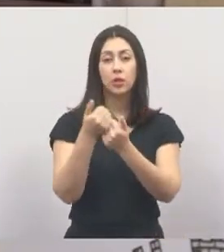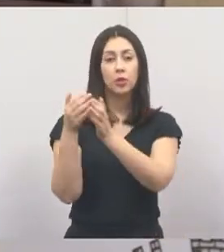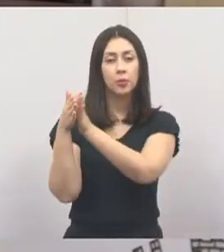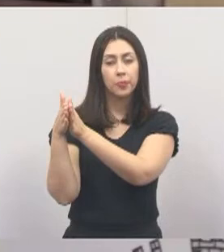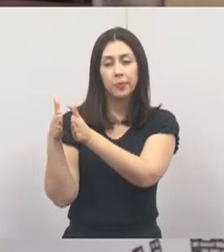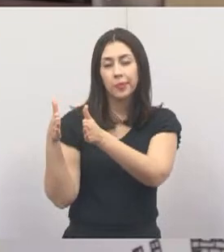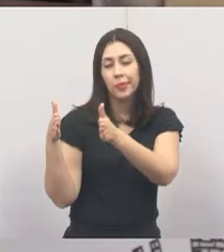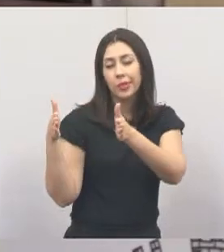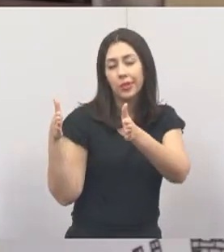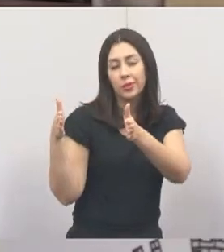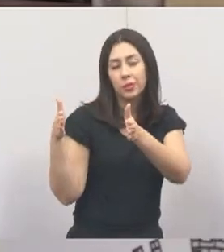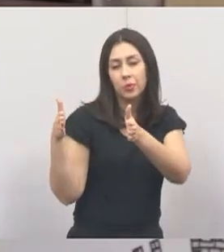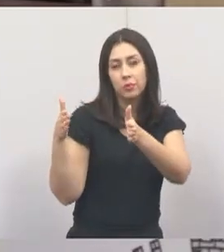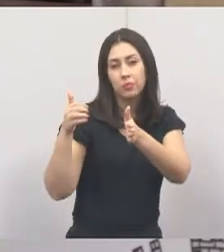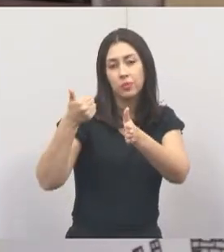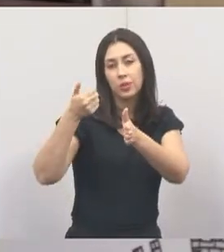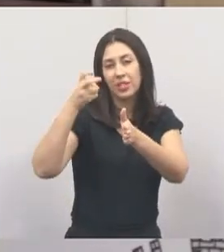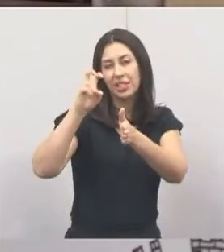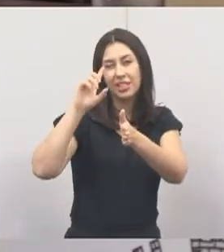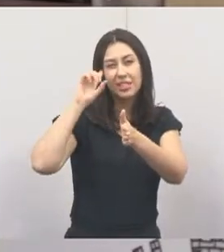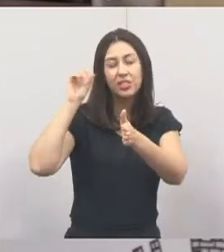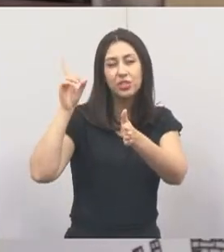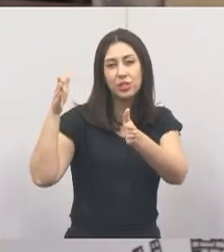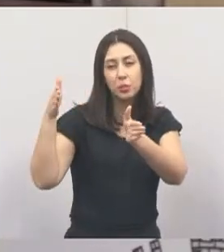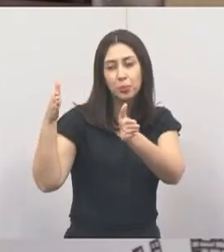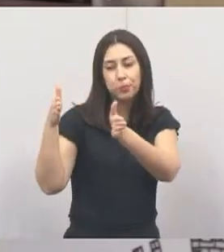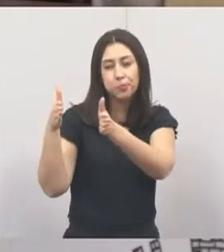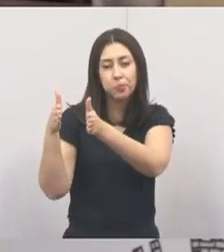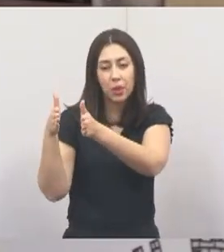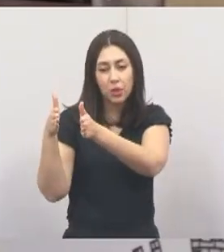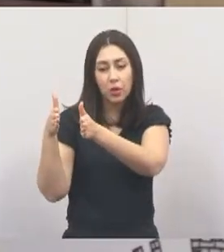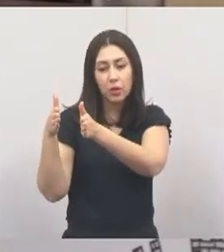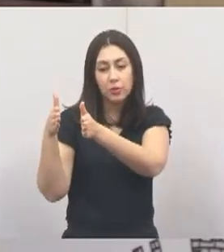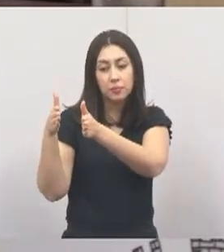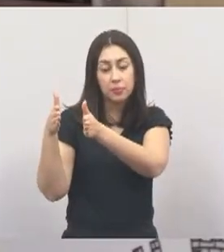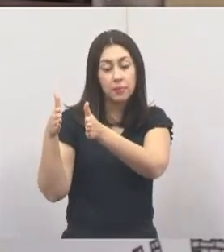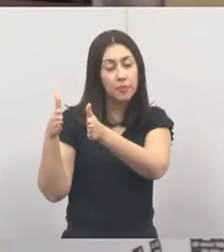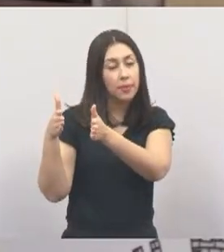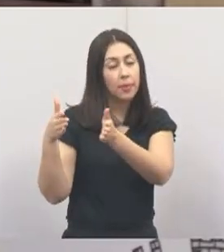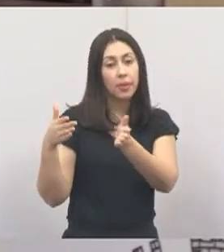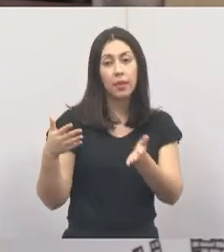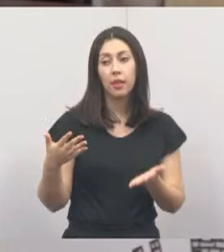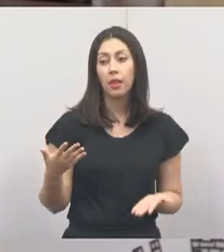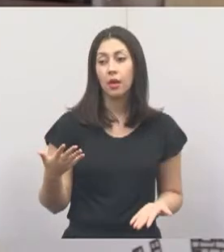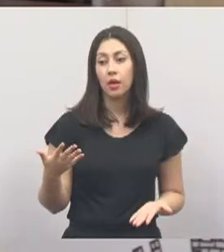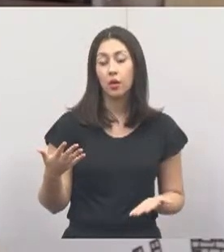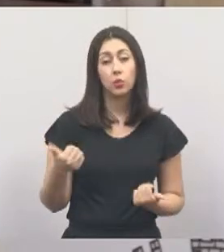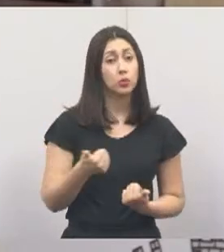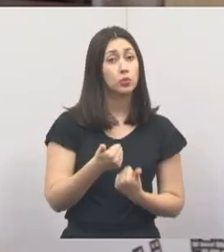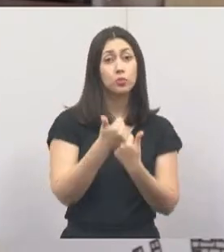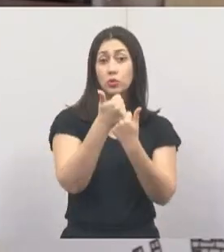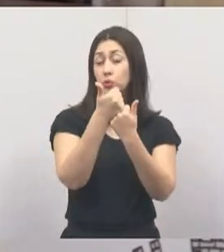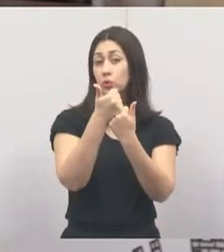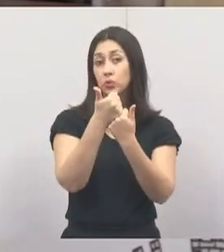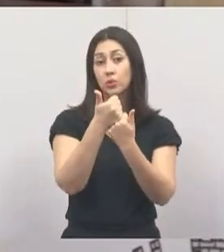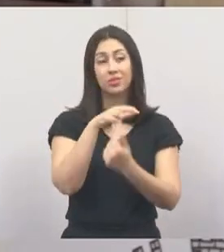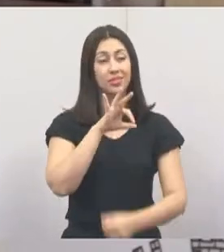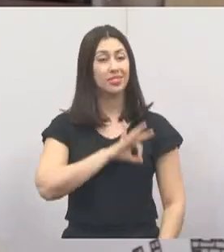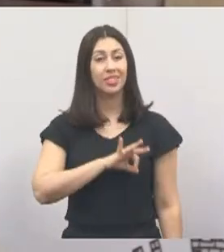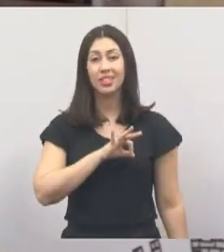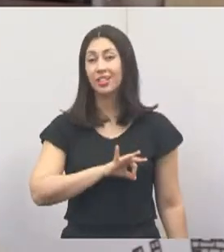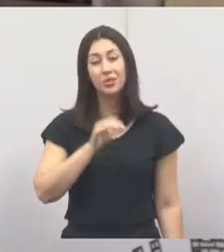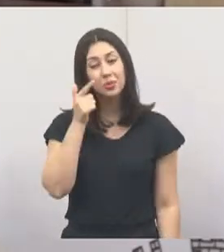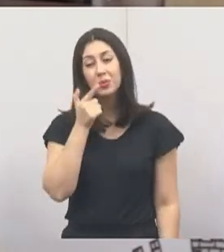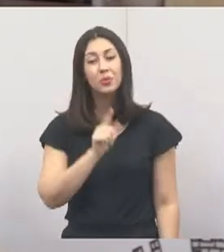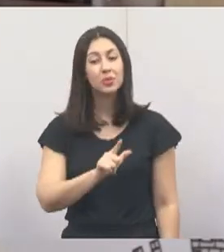períodos inferiores ao mencionado no parágrafo anterior, não caberá ao substituto remuneração